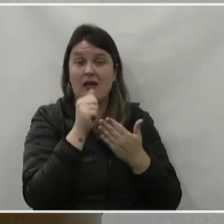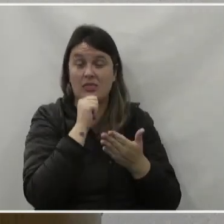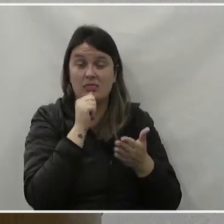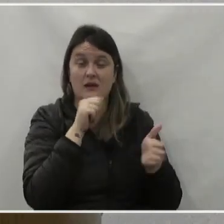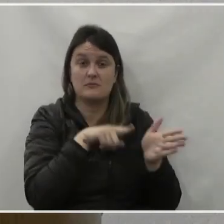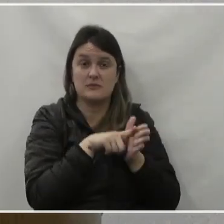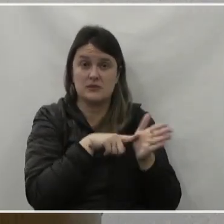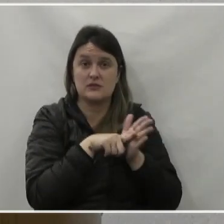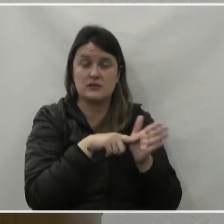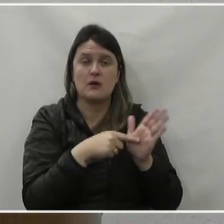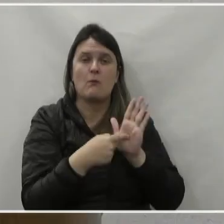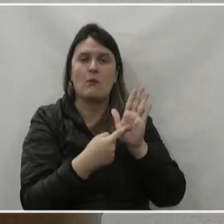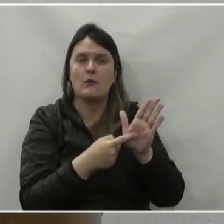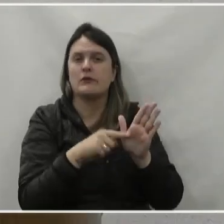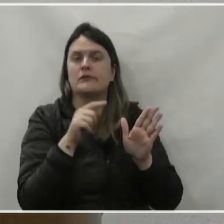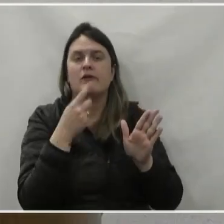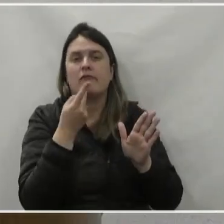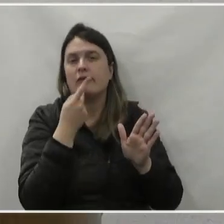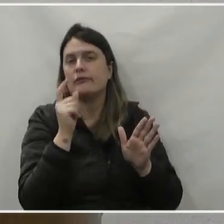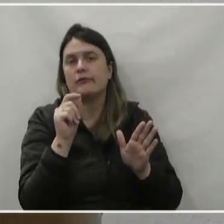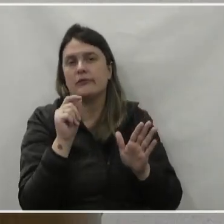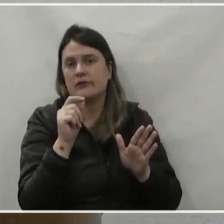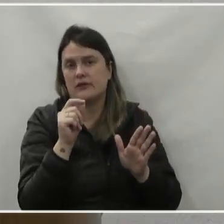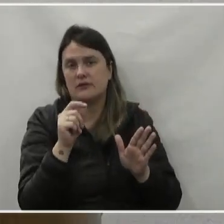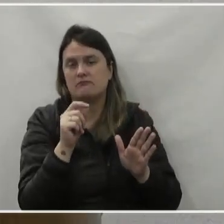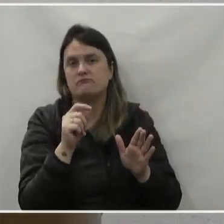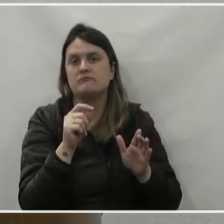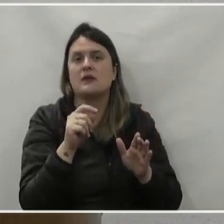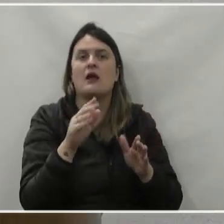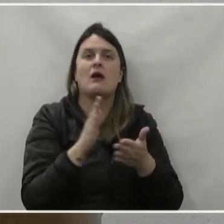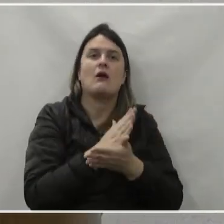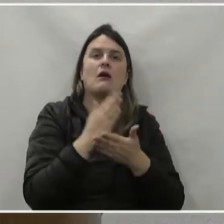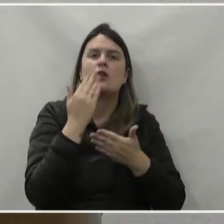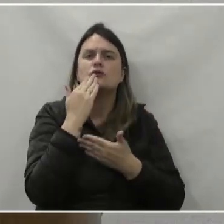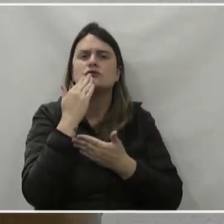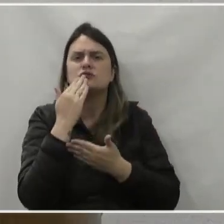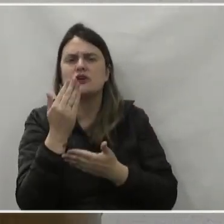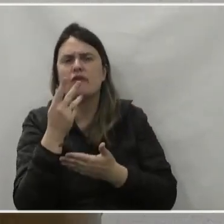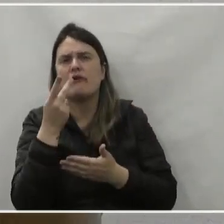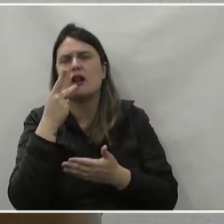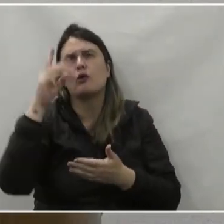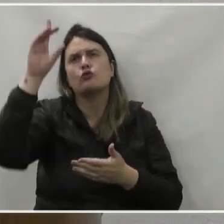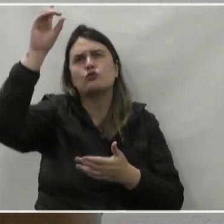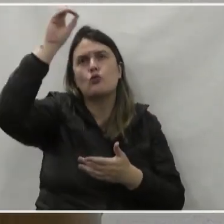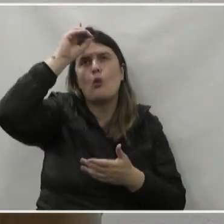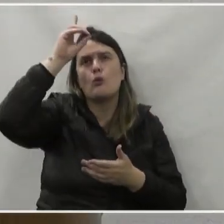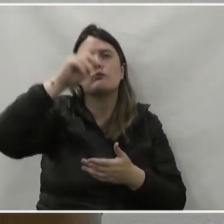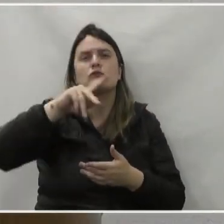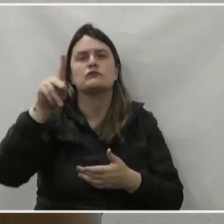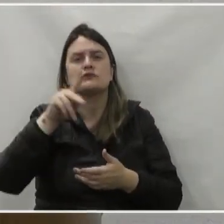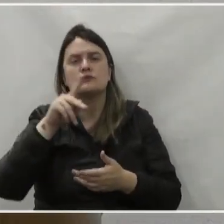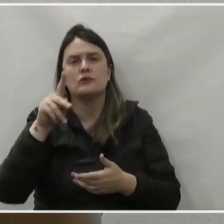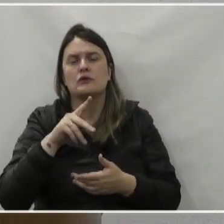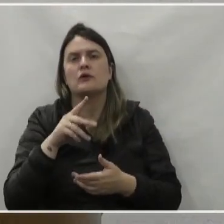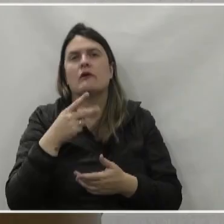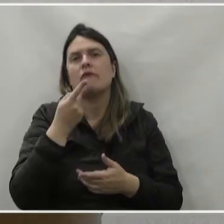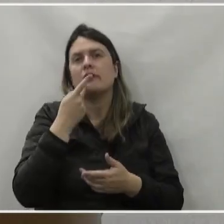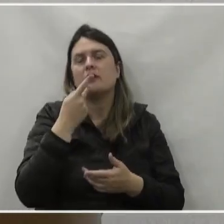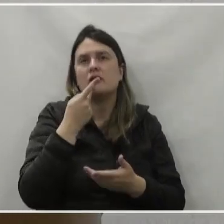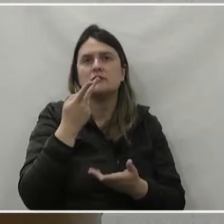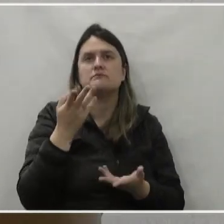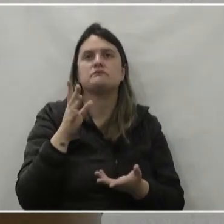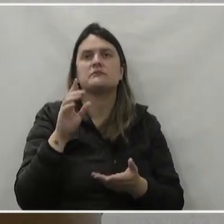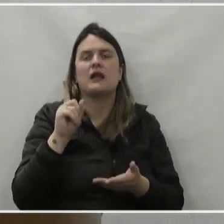tende a revestir essa tragédia com possíveis elogios à vocação do professor, ao exaltar